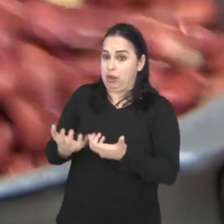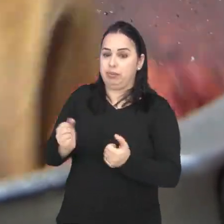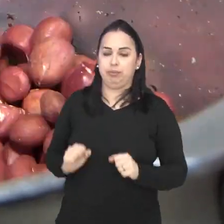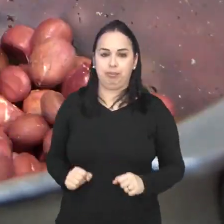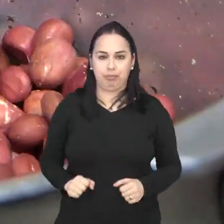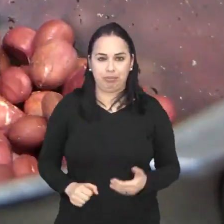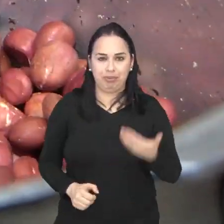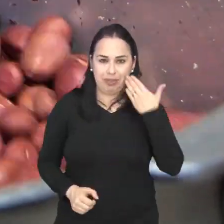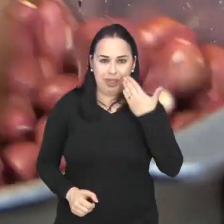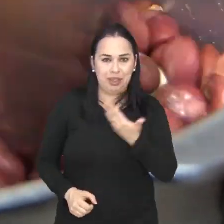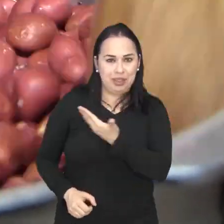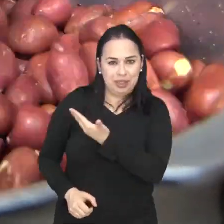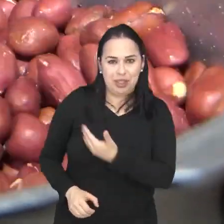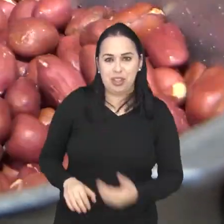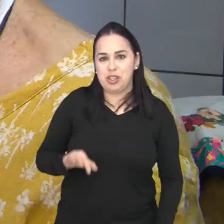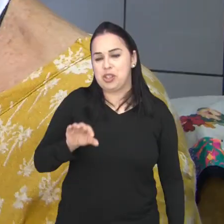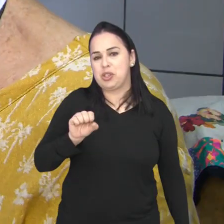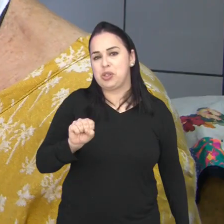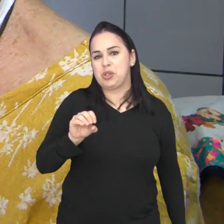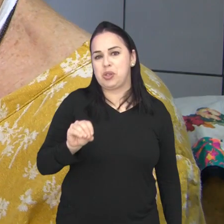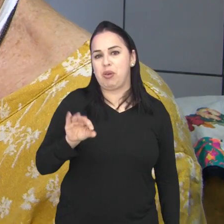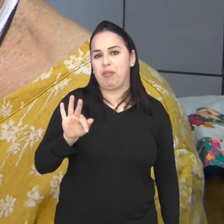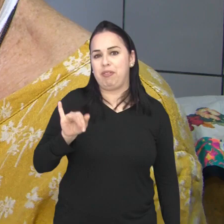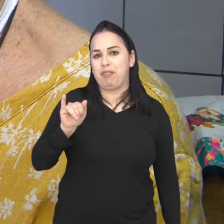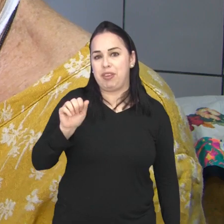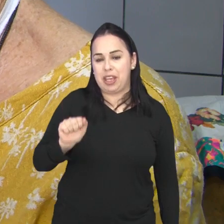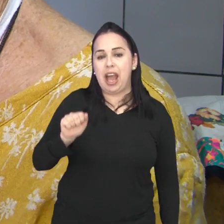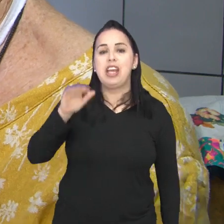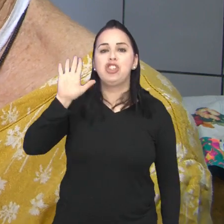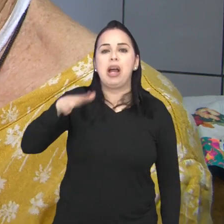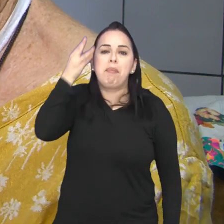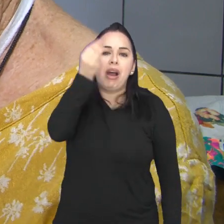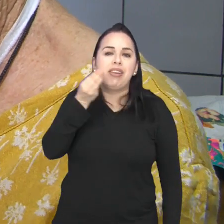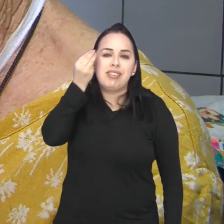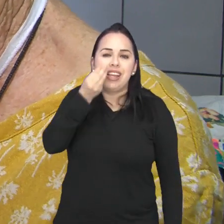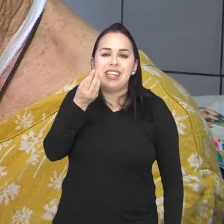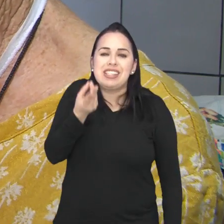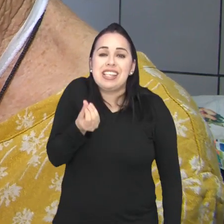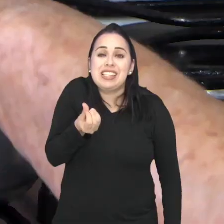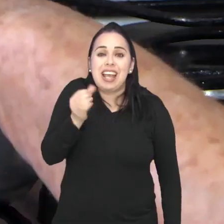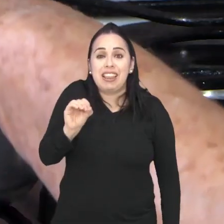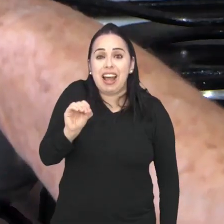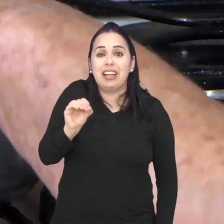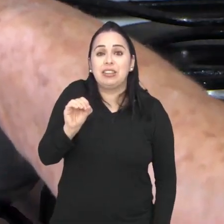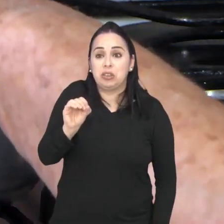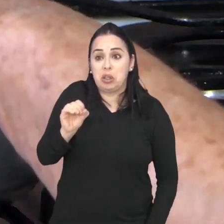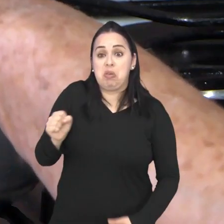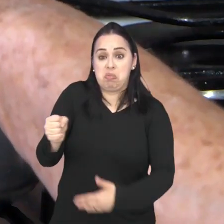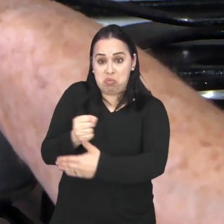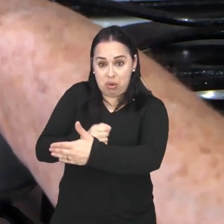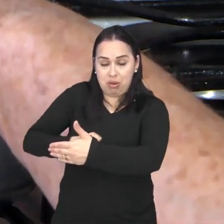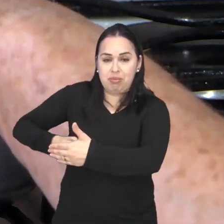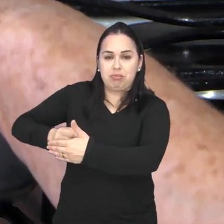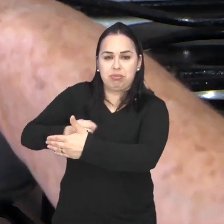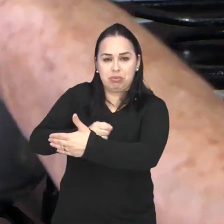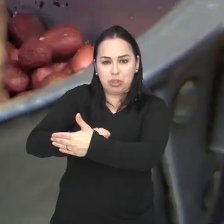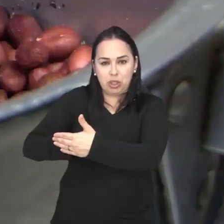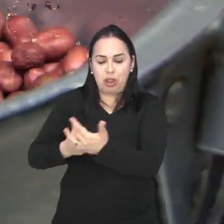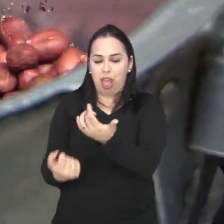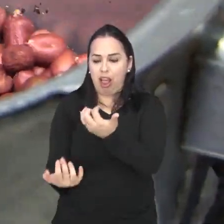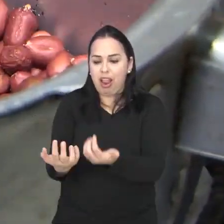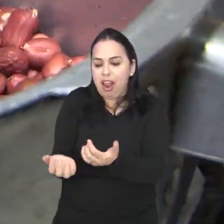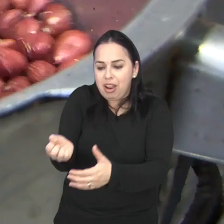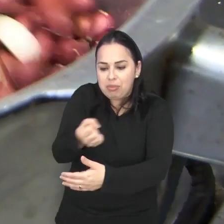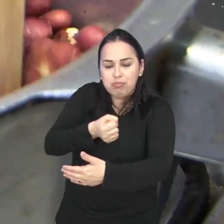mais do que o outro, tudo isso. A dona Sofia domina essa arte há muito tempo. São mais de 60 anos de prática.